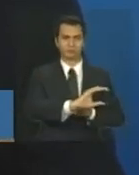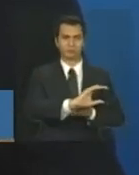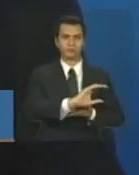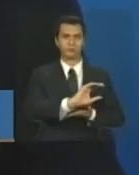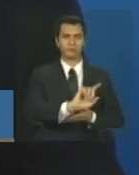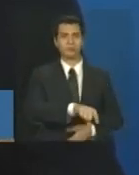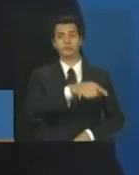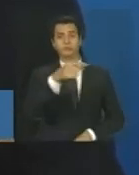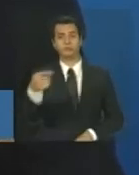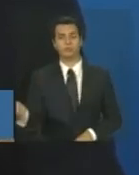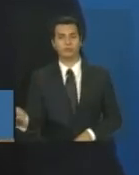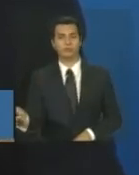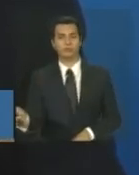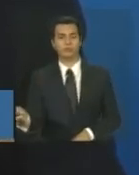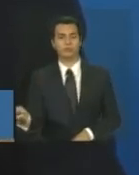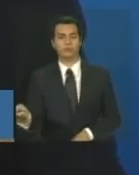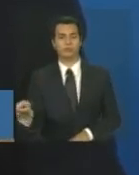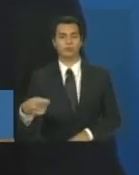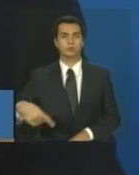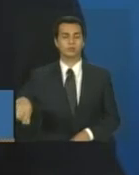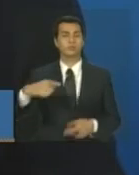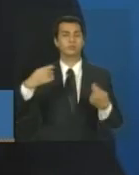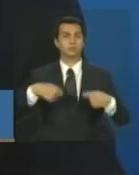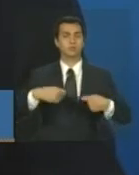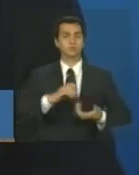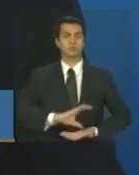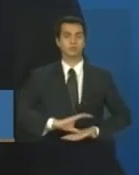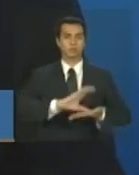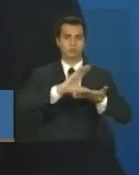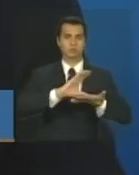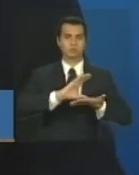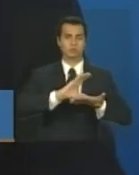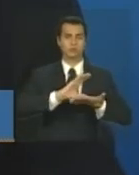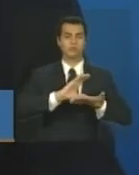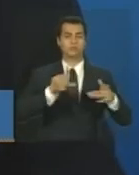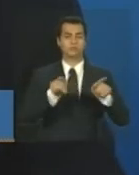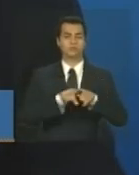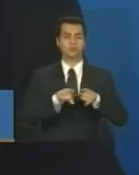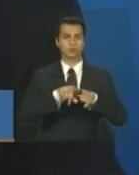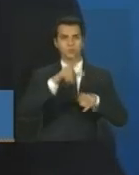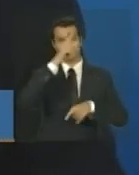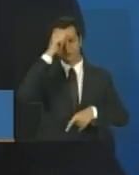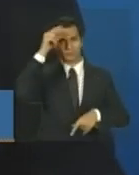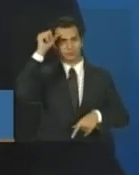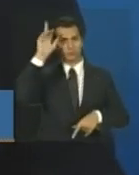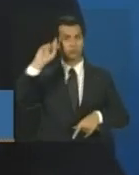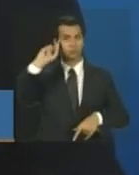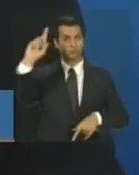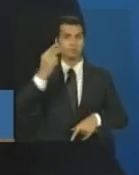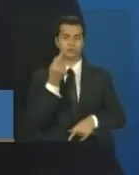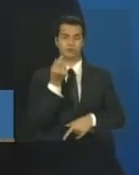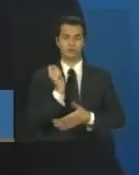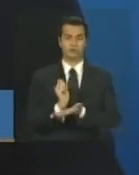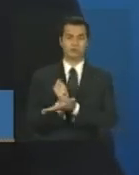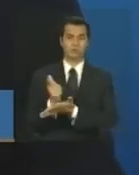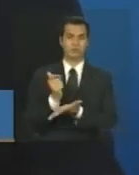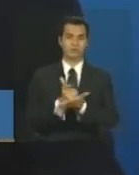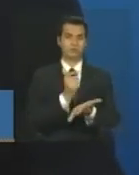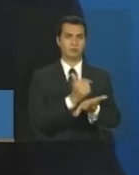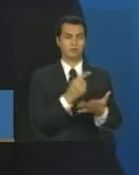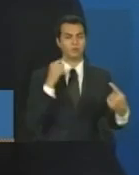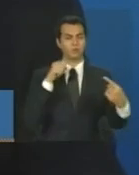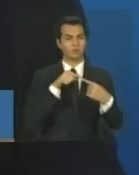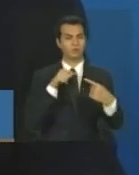resultado no entanto não exime a responsabilidade do gestor público de gastar aquele recurso de